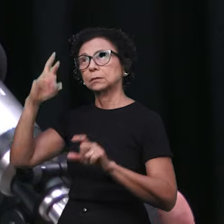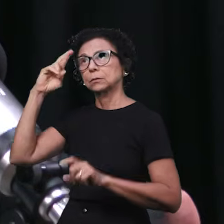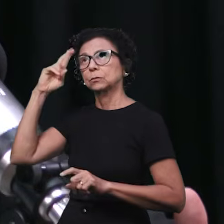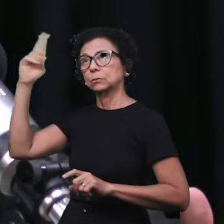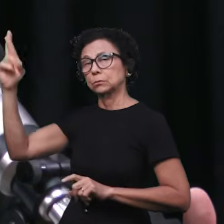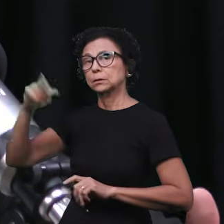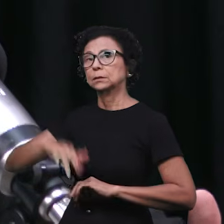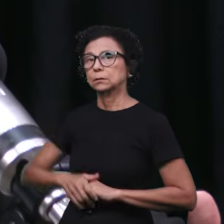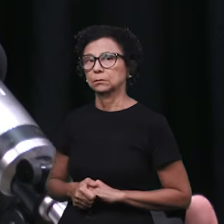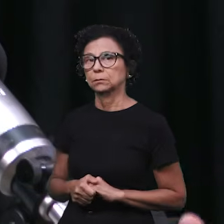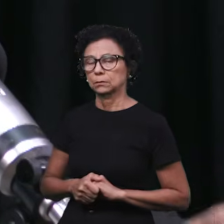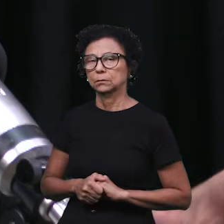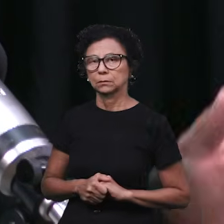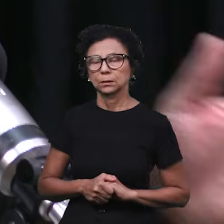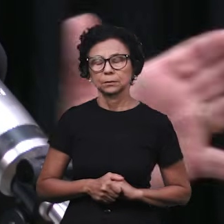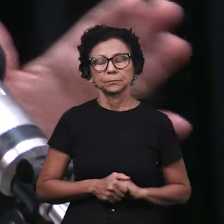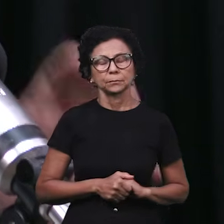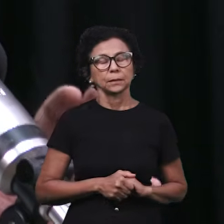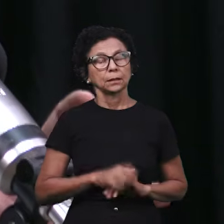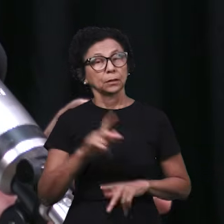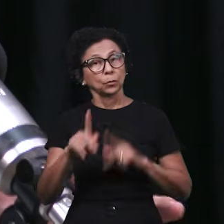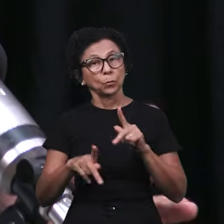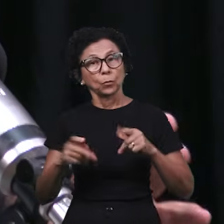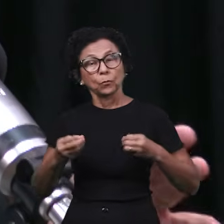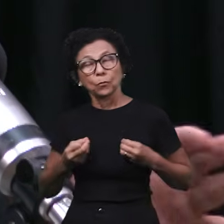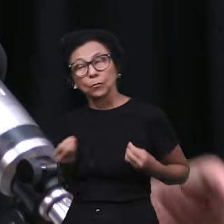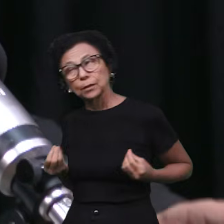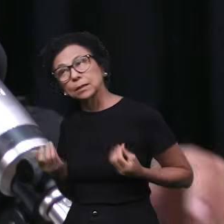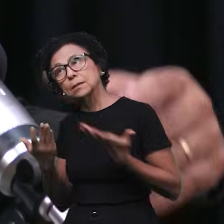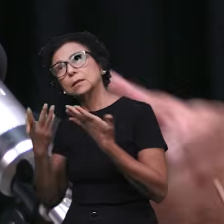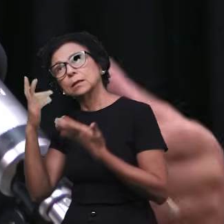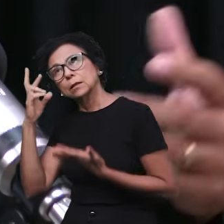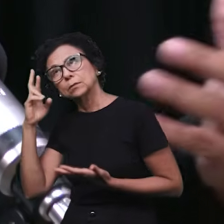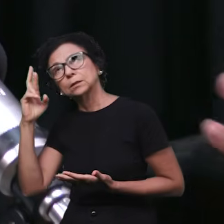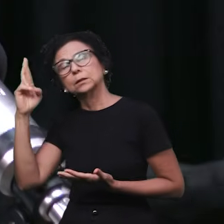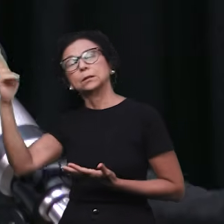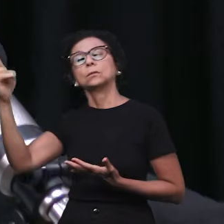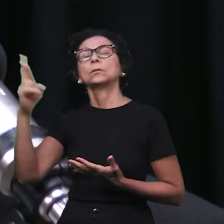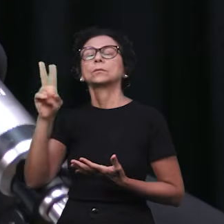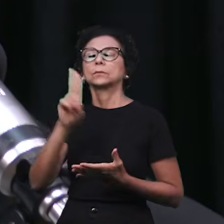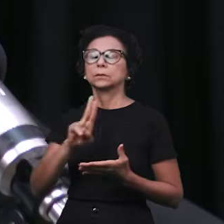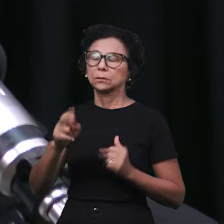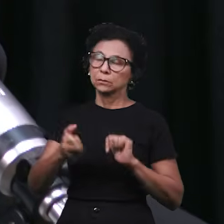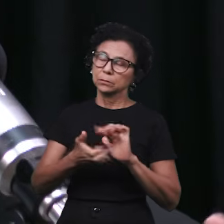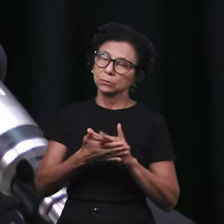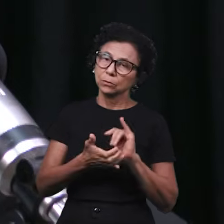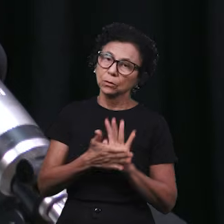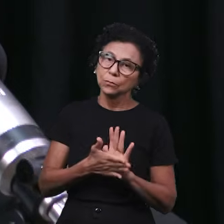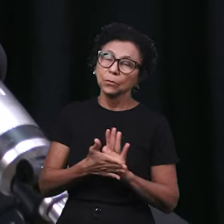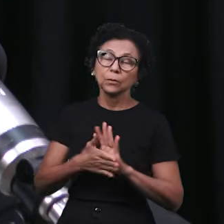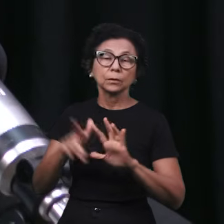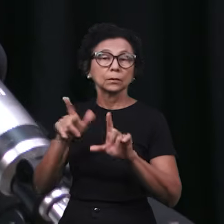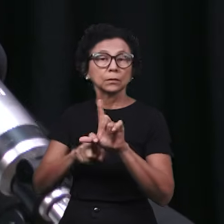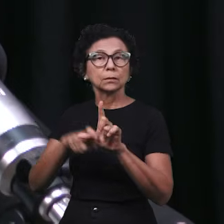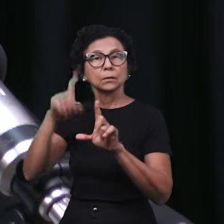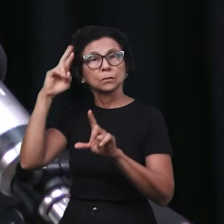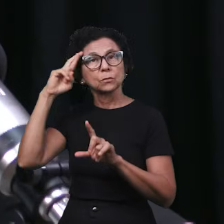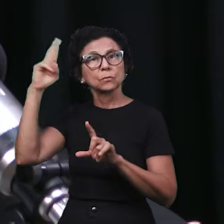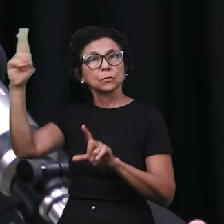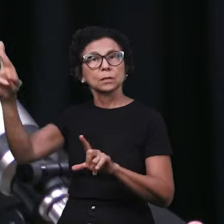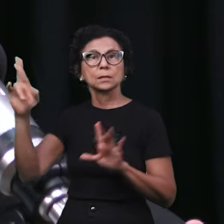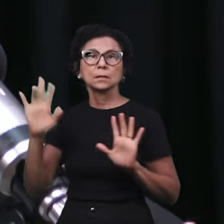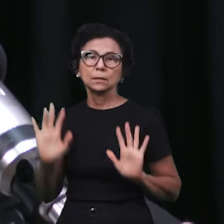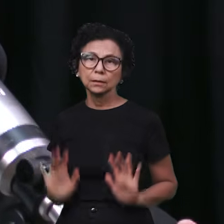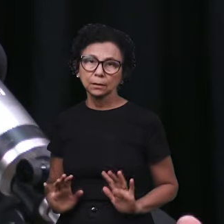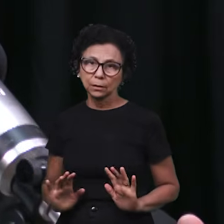ao Senhor, né? E aí eles colocam isso dentro do louvor. E aí coloca o quê? O principal seria a dependência do Senhor. Mas a gente tem esperança no nosso